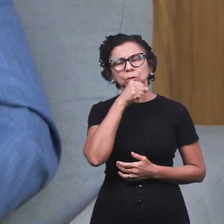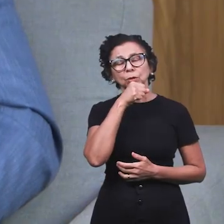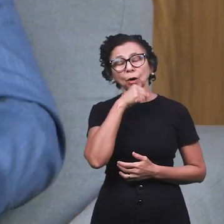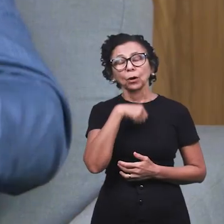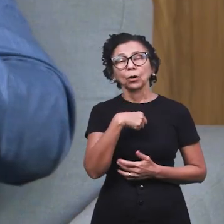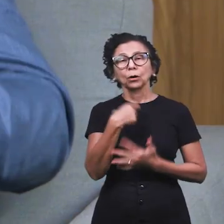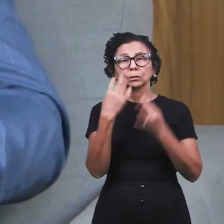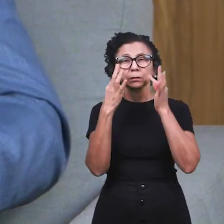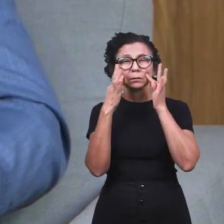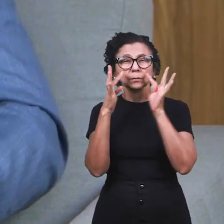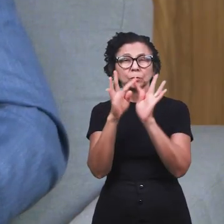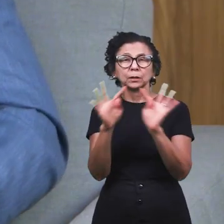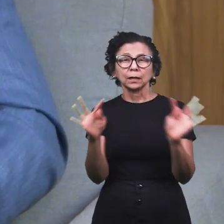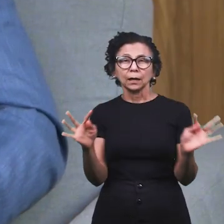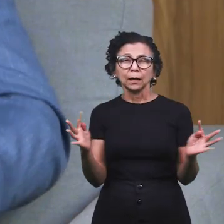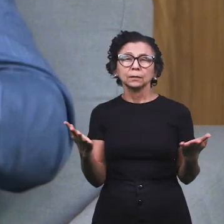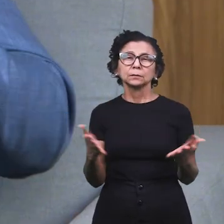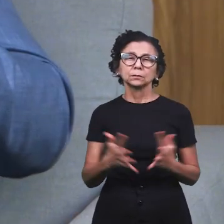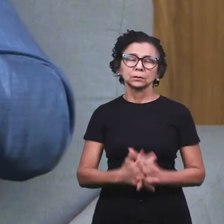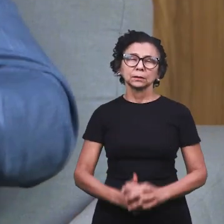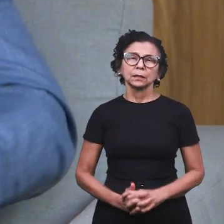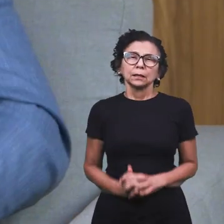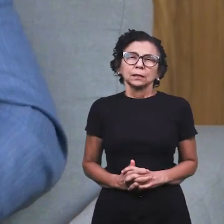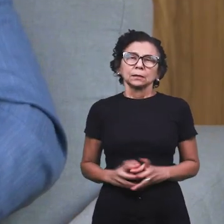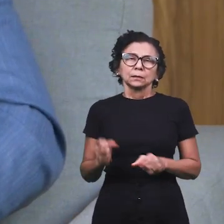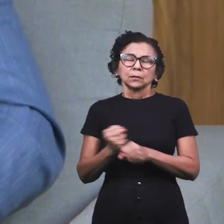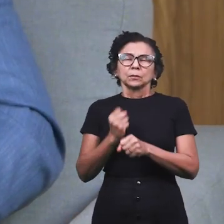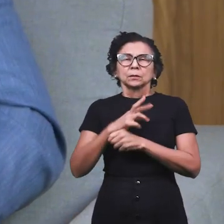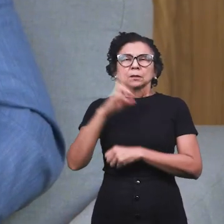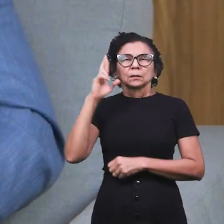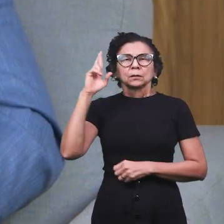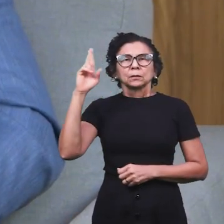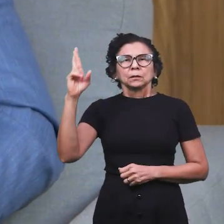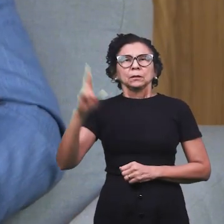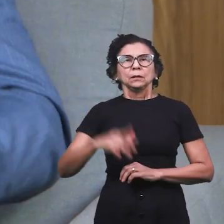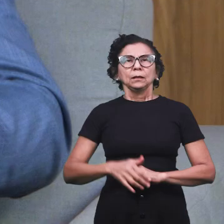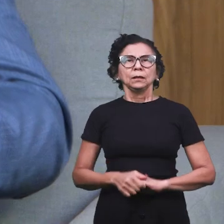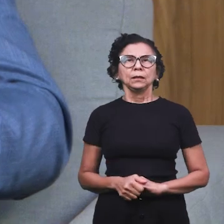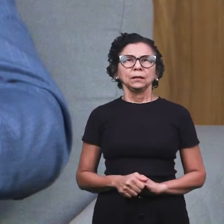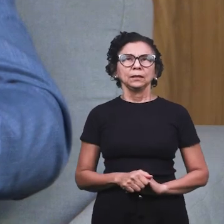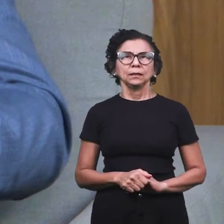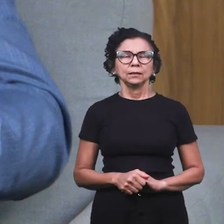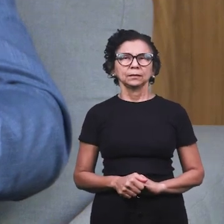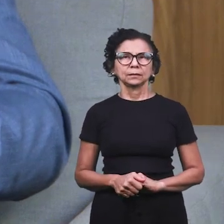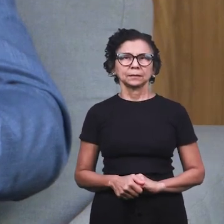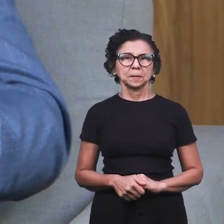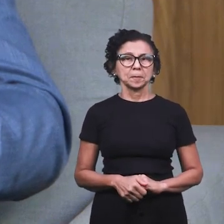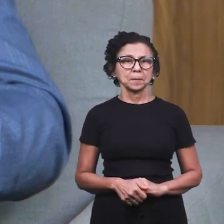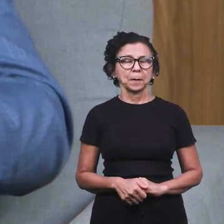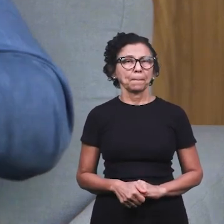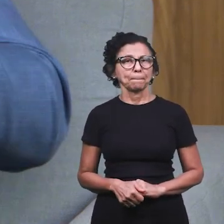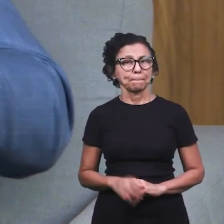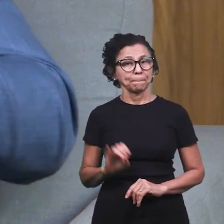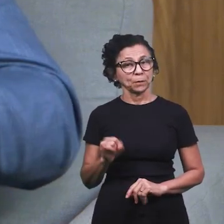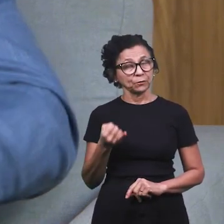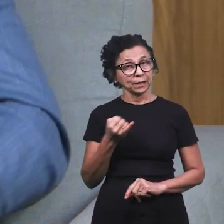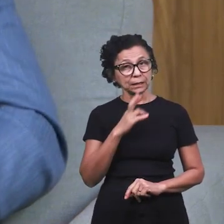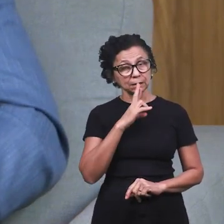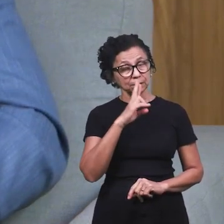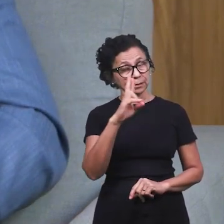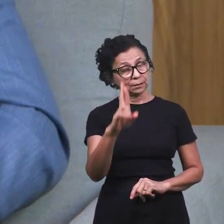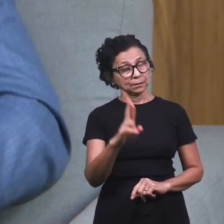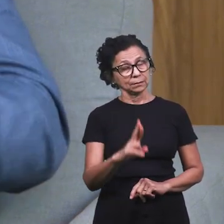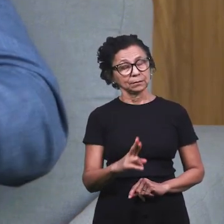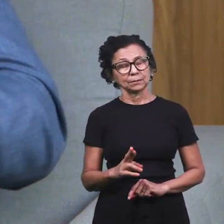foram exemplos para nós e nós glorificamos ao Senhor pela vida deles. Então, neste momento, que é a hora do recado, o seu vídeo